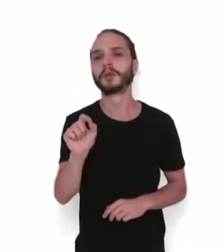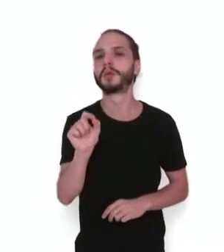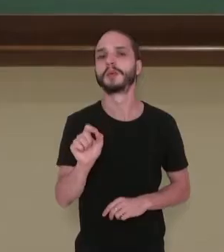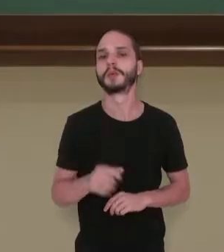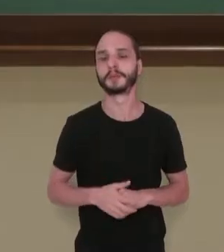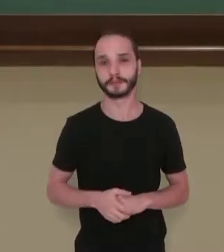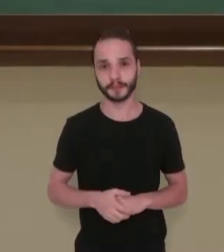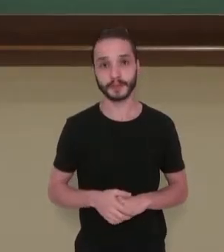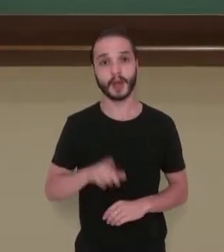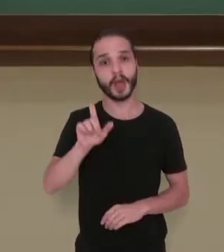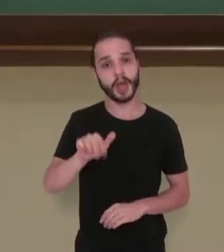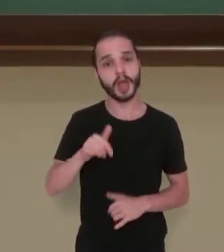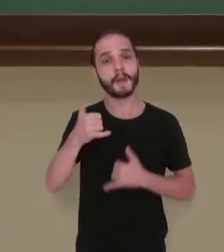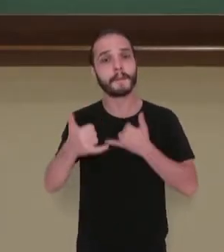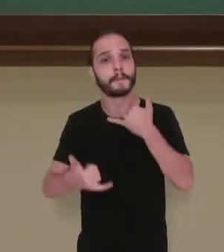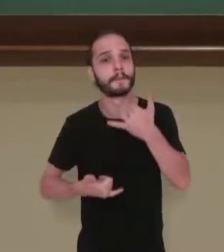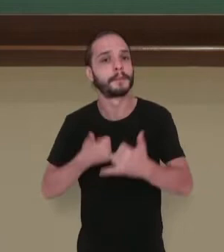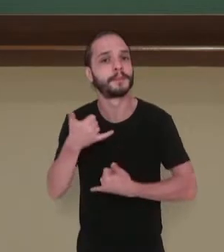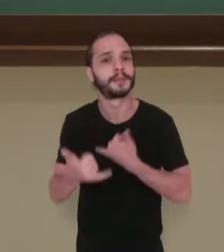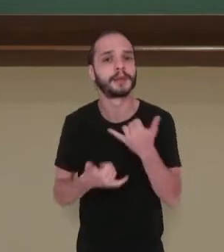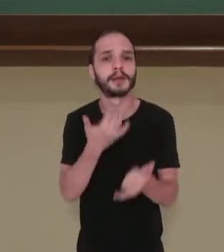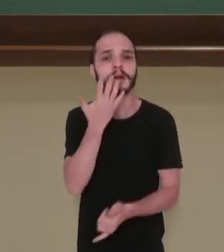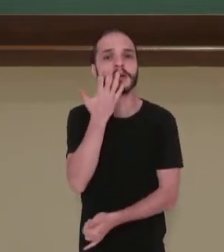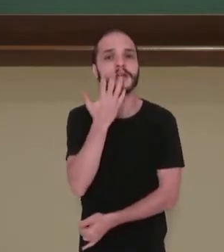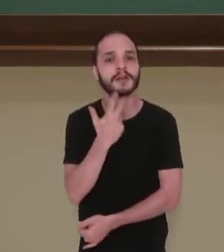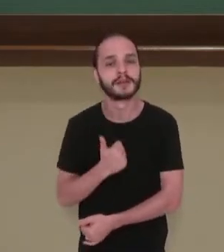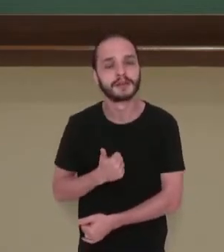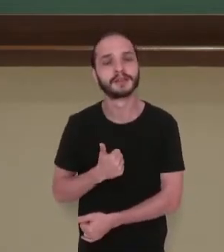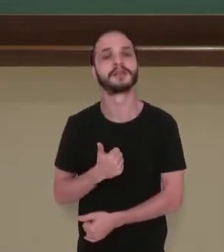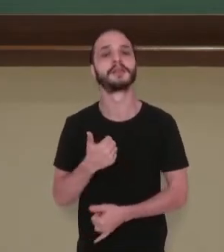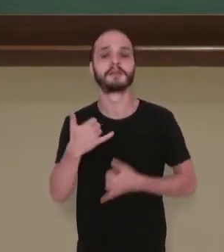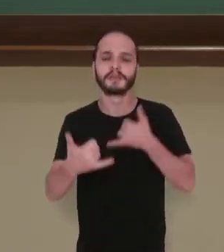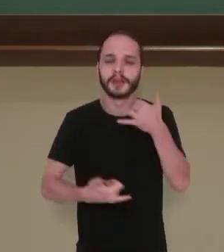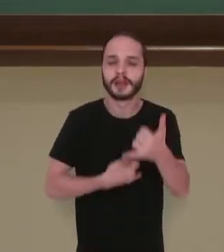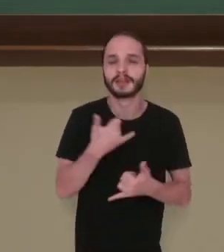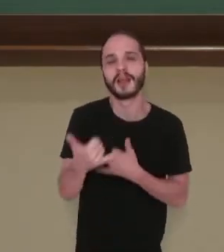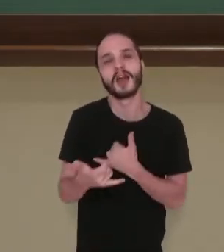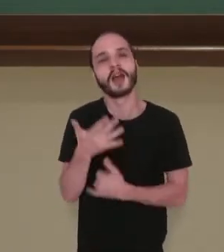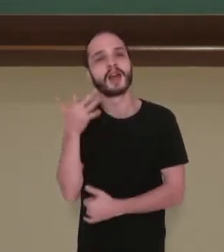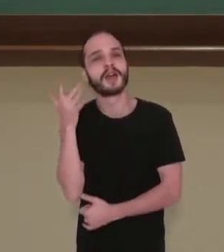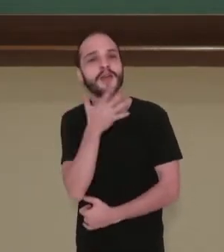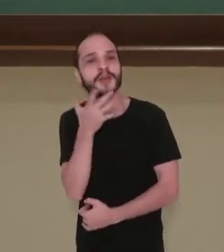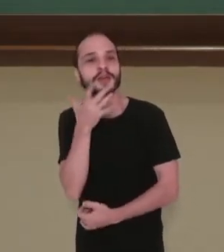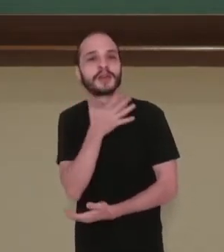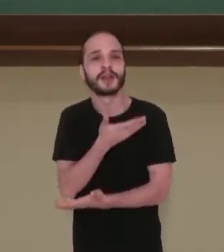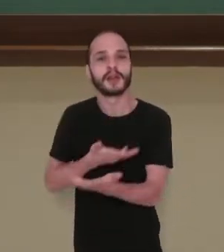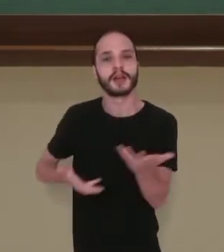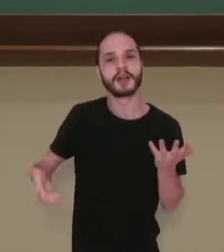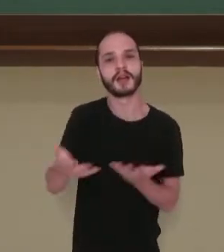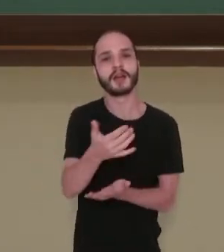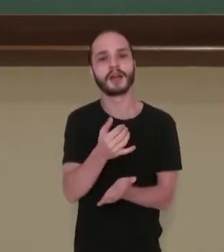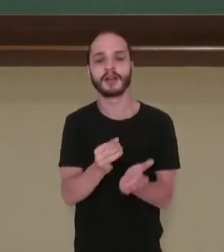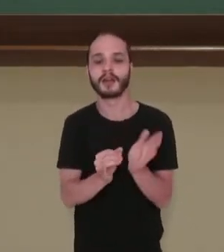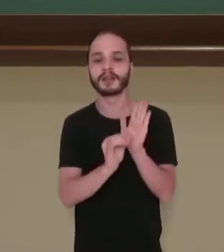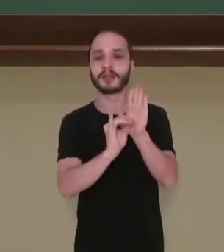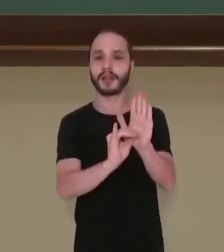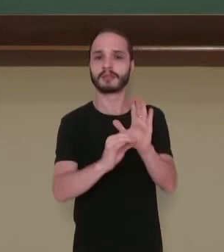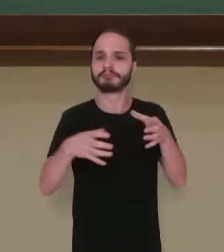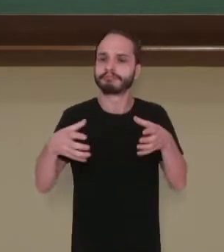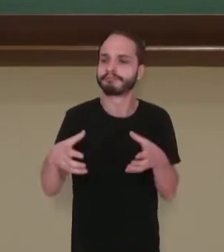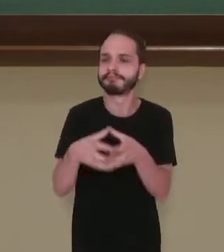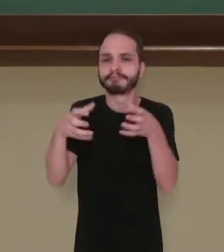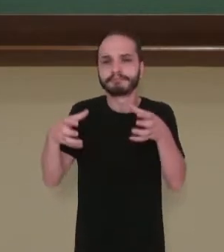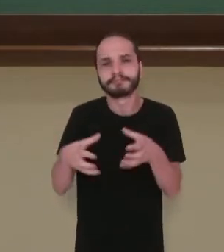Que são as brincadeiras da infância, As brincadeiras gostosas, aquela identidade do